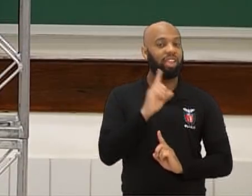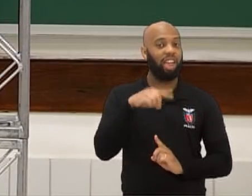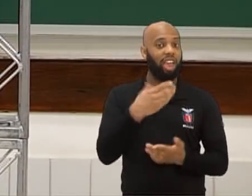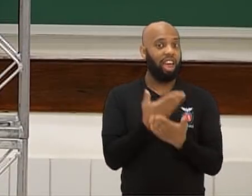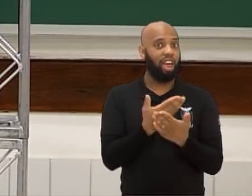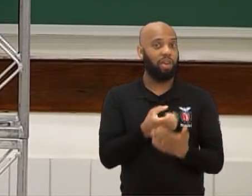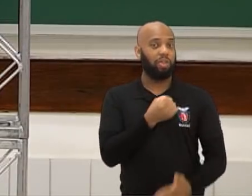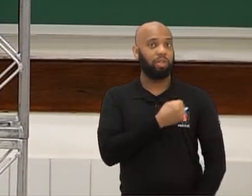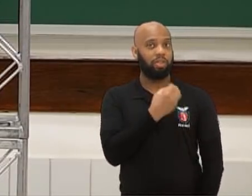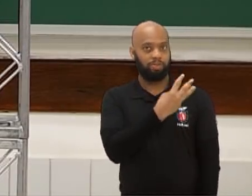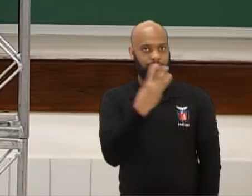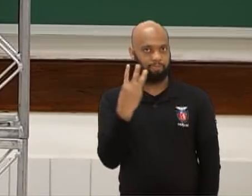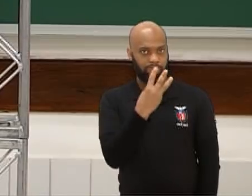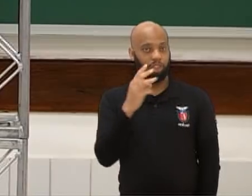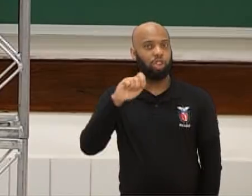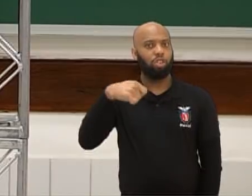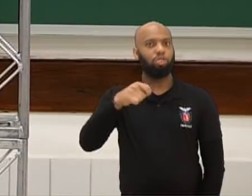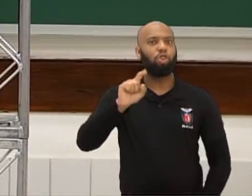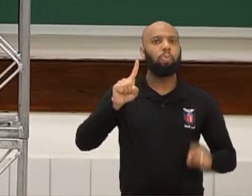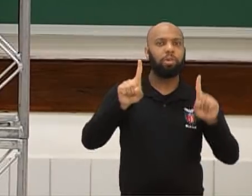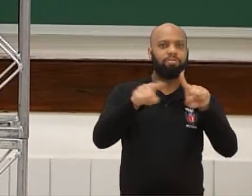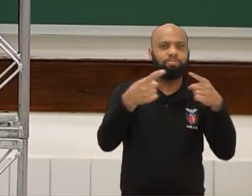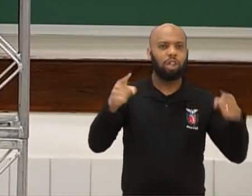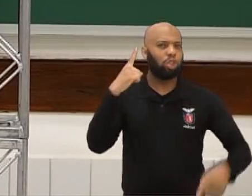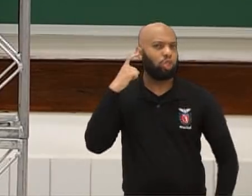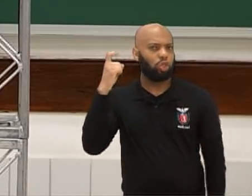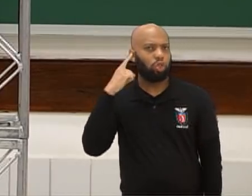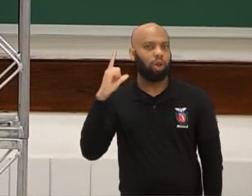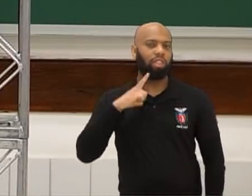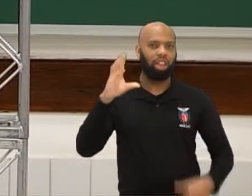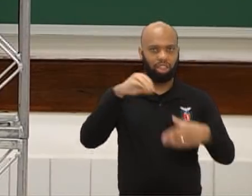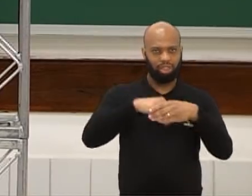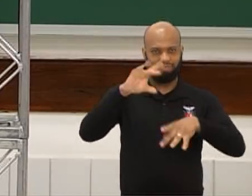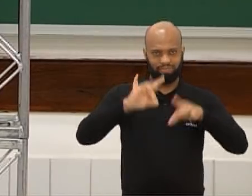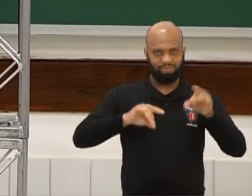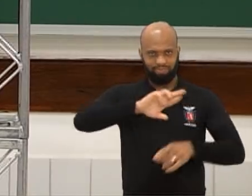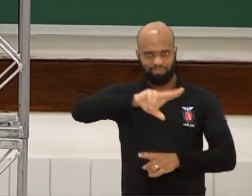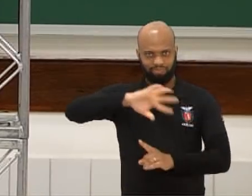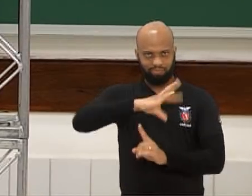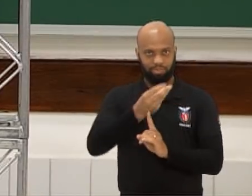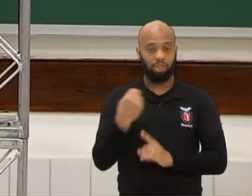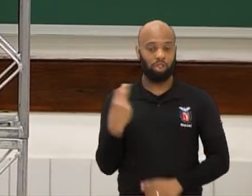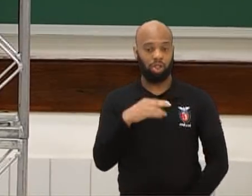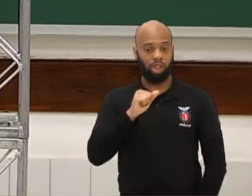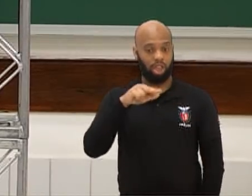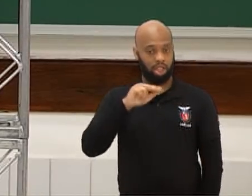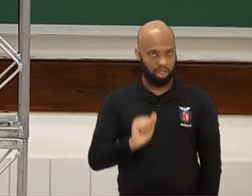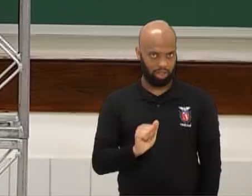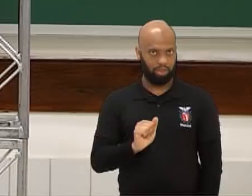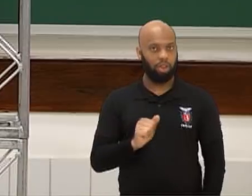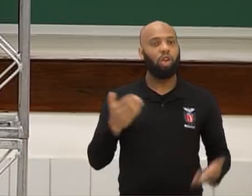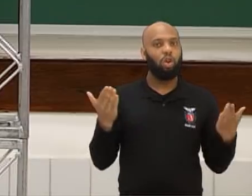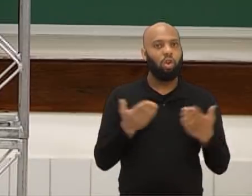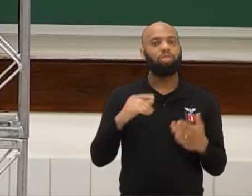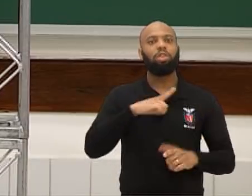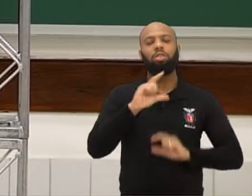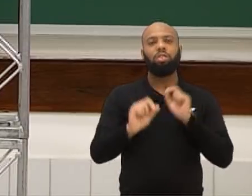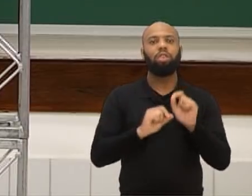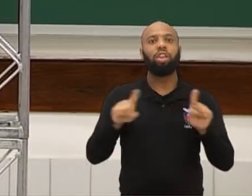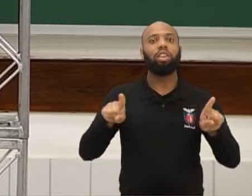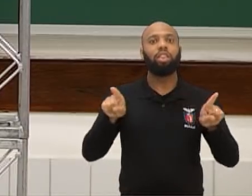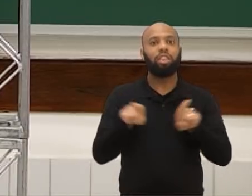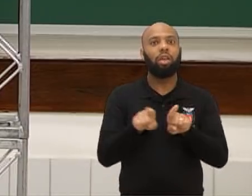de número 33, que é sonoplastia, o som na cena. Meu nome é Ana Paula Teixeira e hoje nós